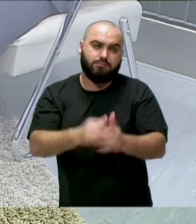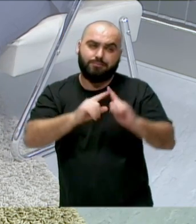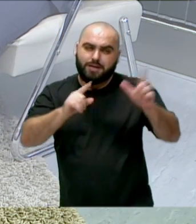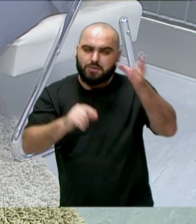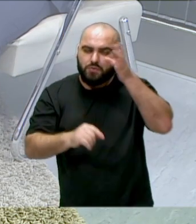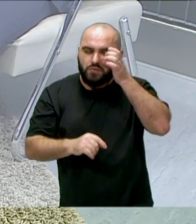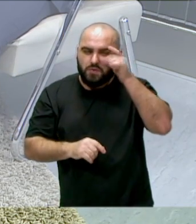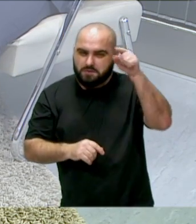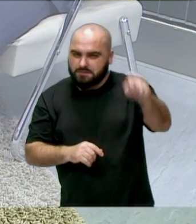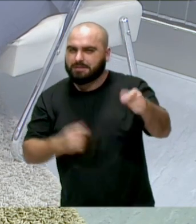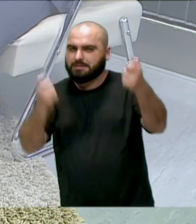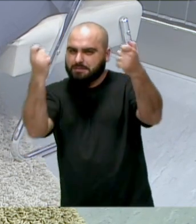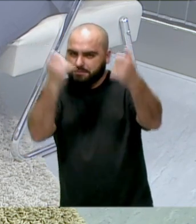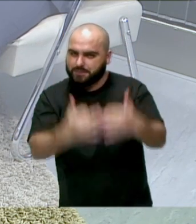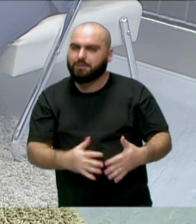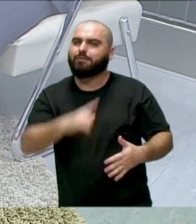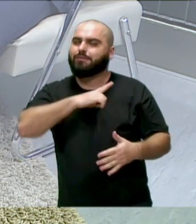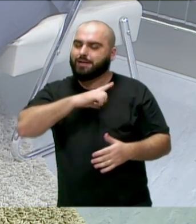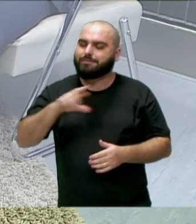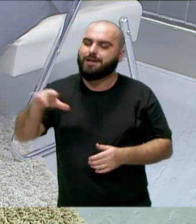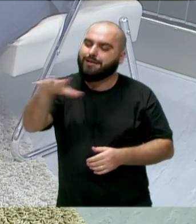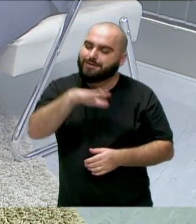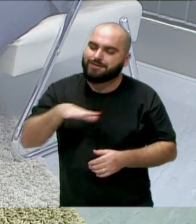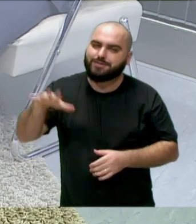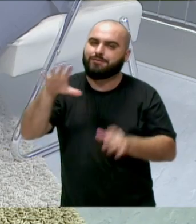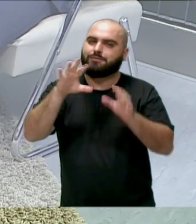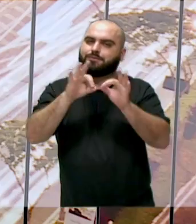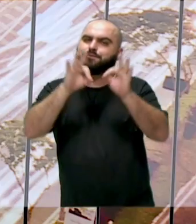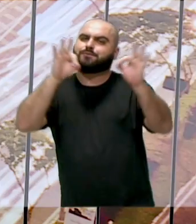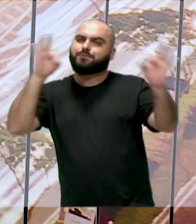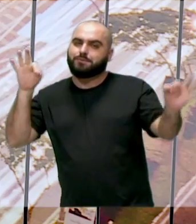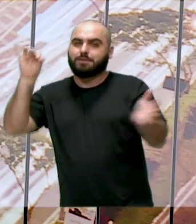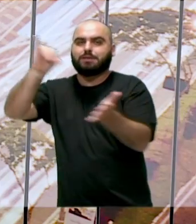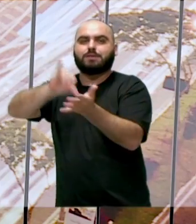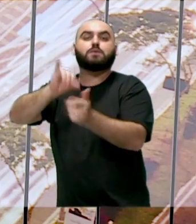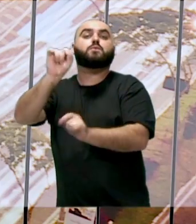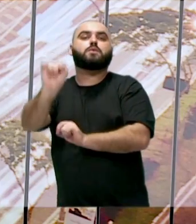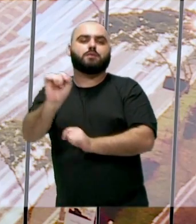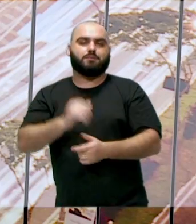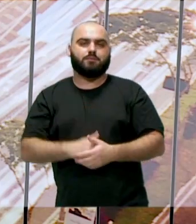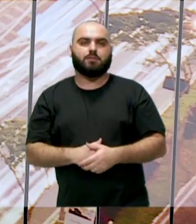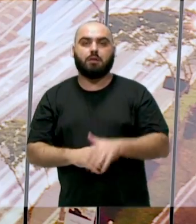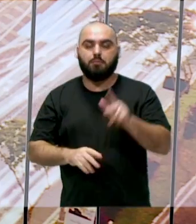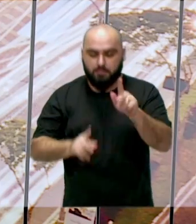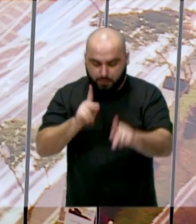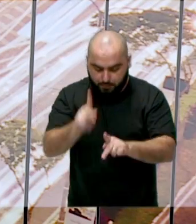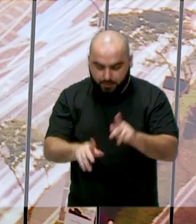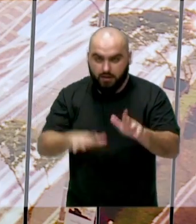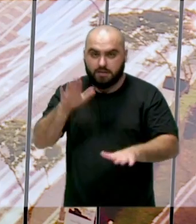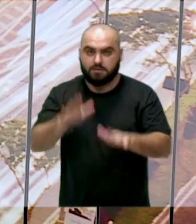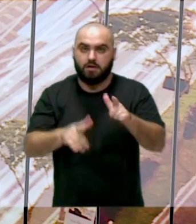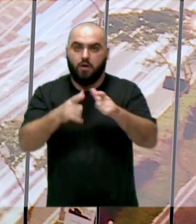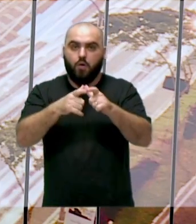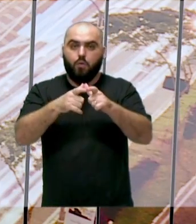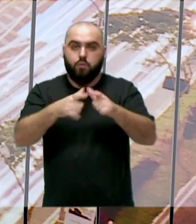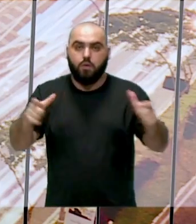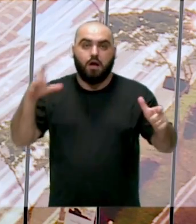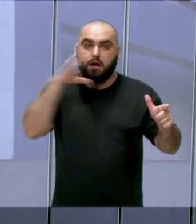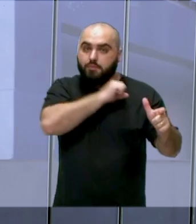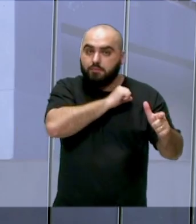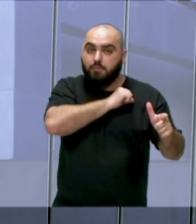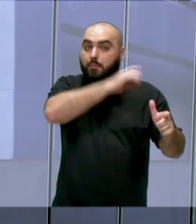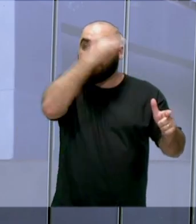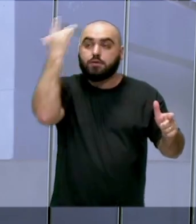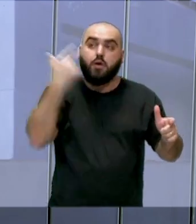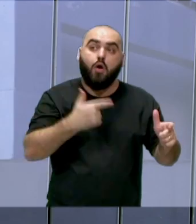isso acontece também nas regiões mais distantes do centro, é de que a população às vezes cresce rápido com pessoas que